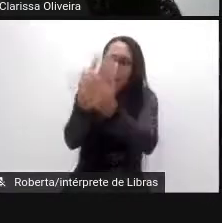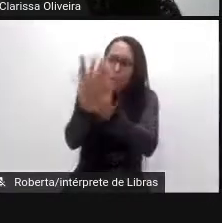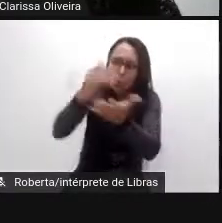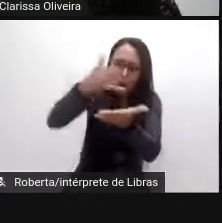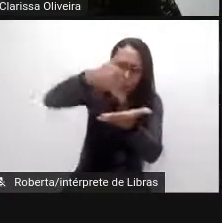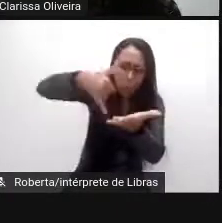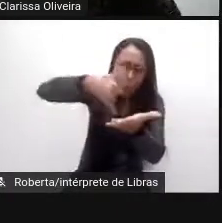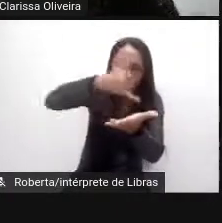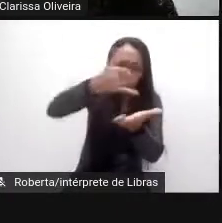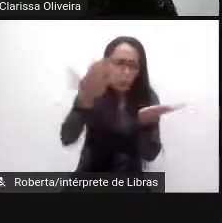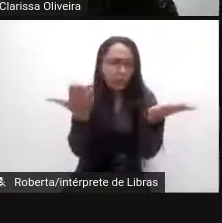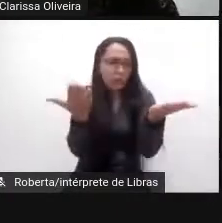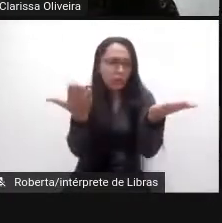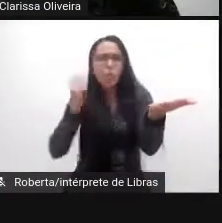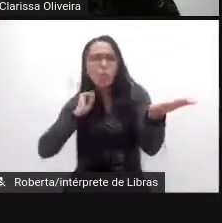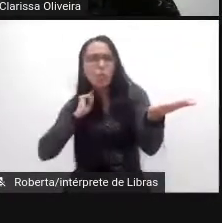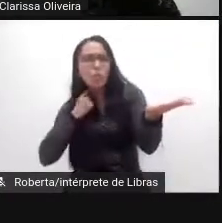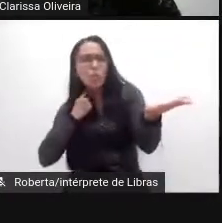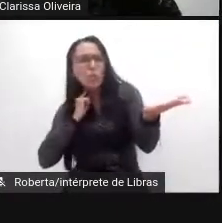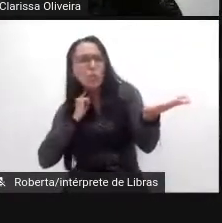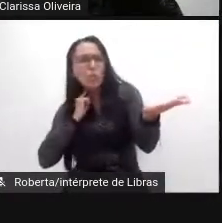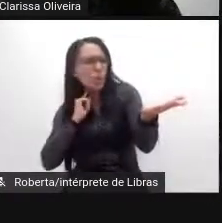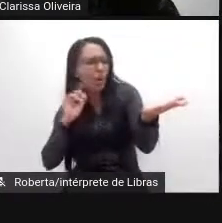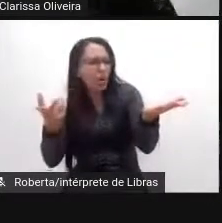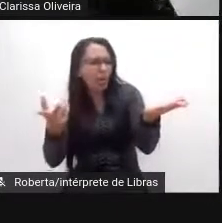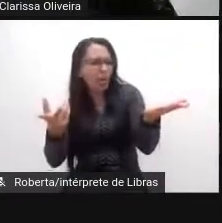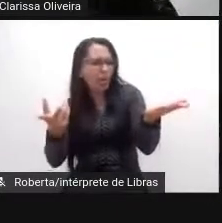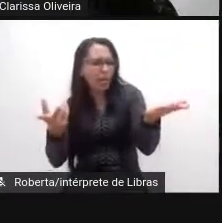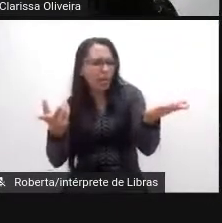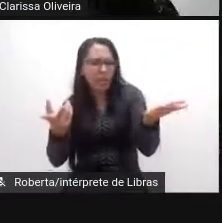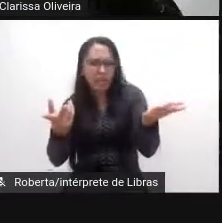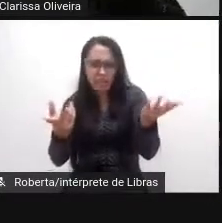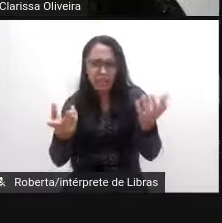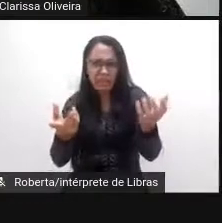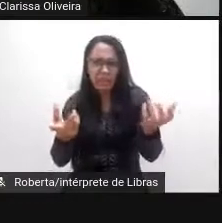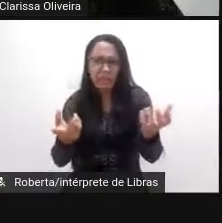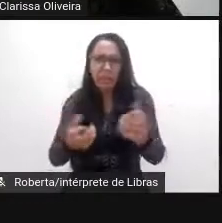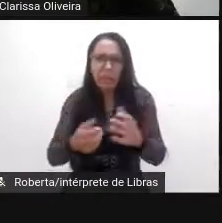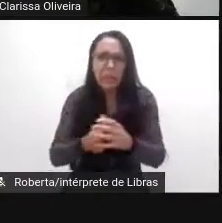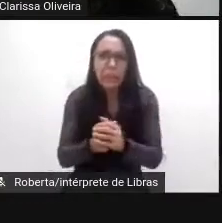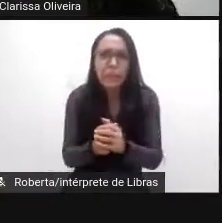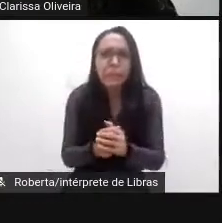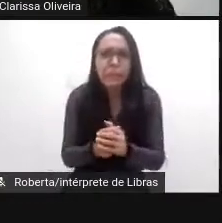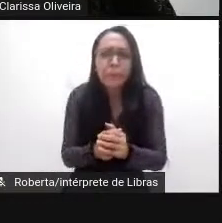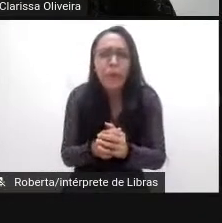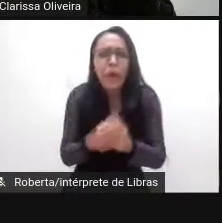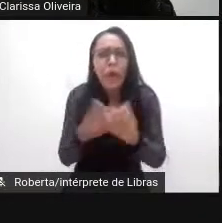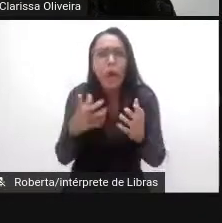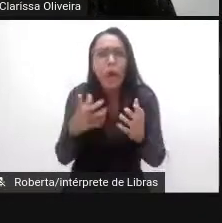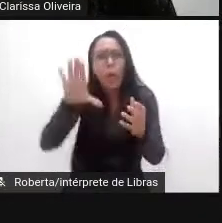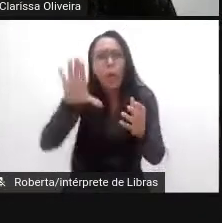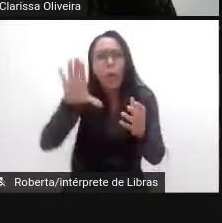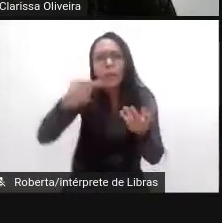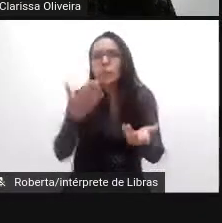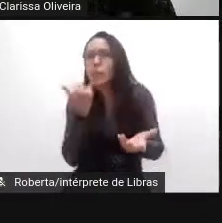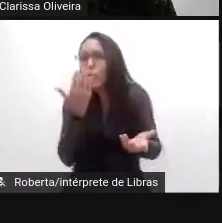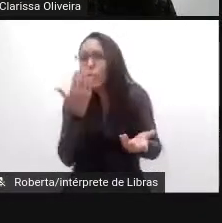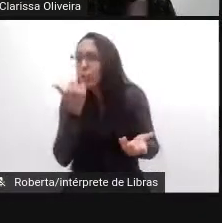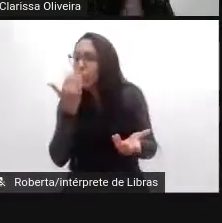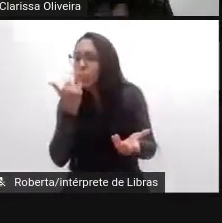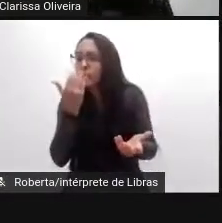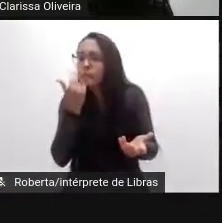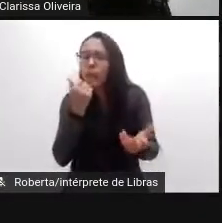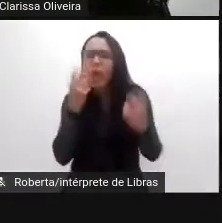tá suja mesmo, tá cheia de poeira. Sei lá, eu peguei num Doritos, estava comendo, e aí eu vi que minha mão